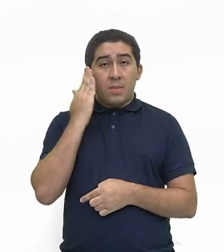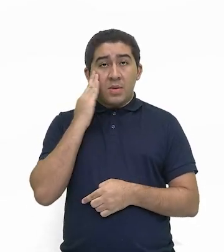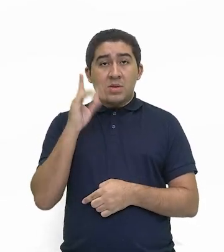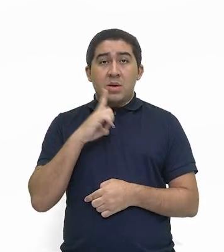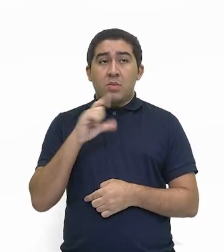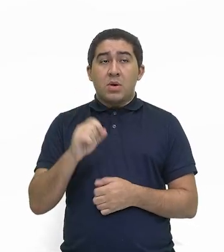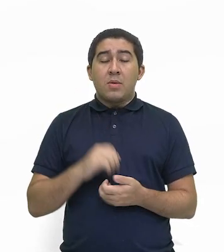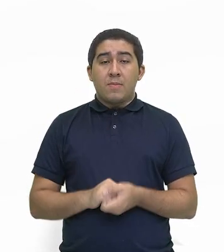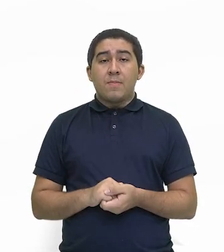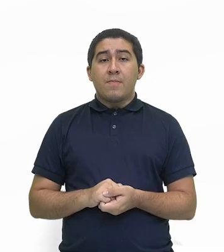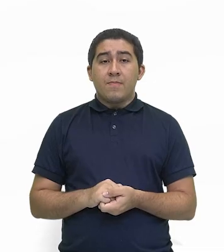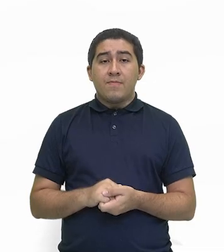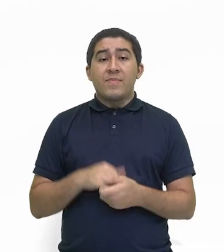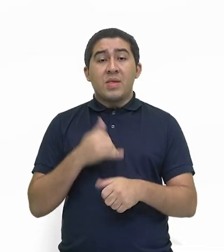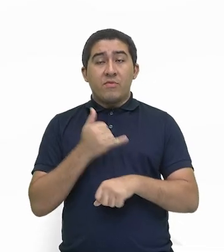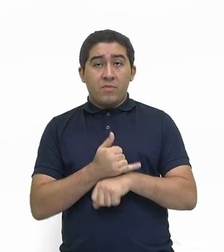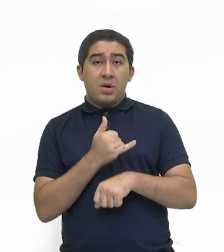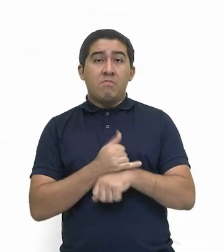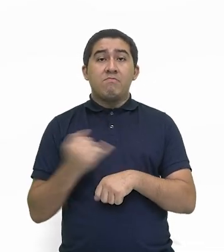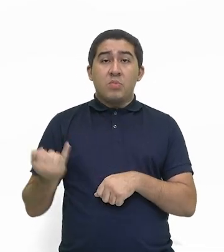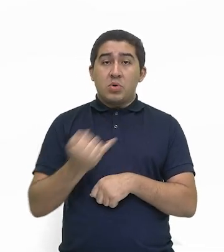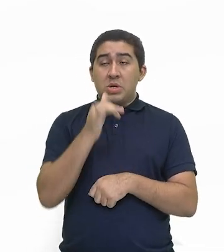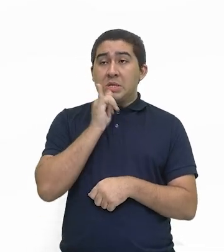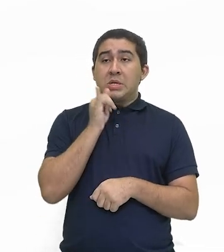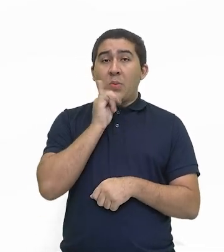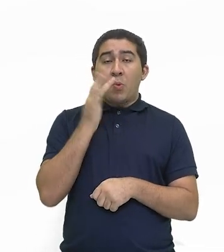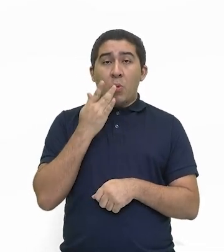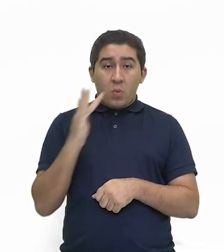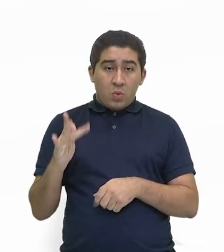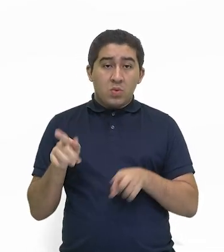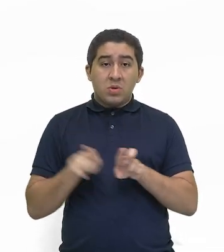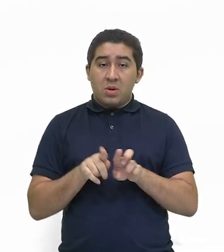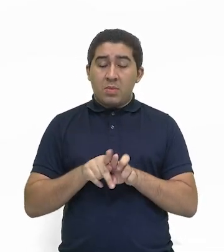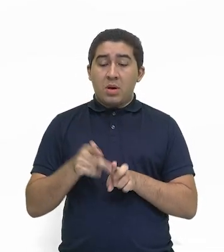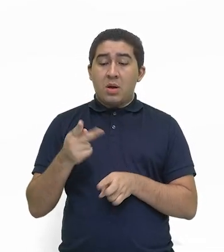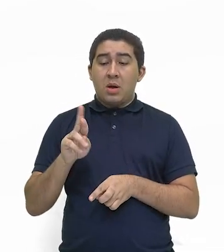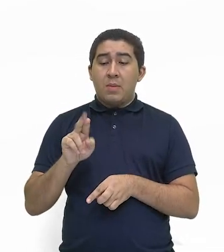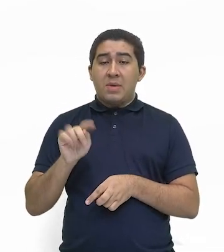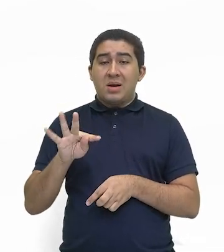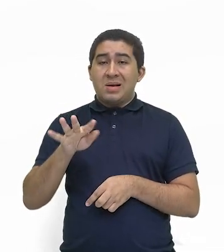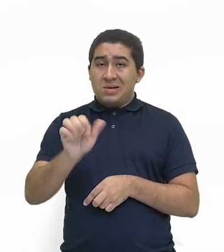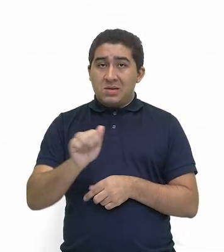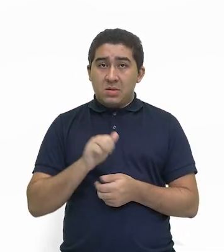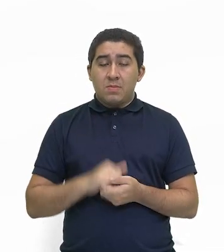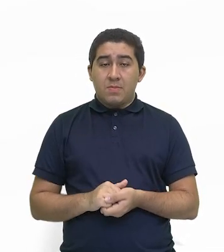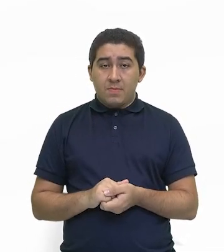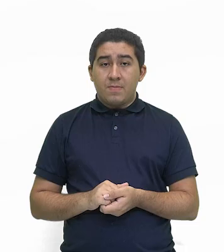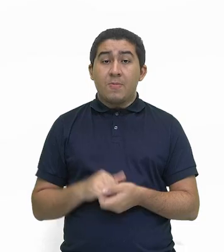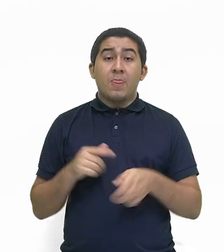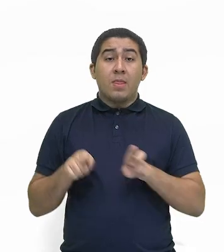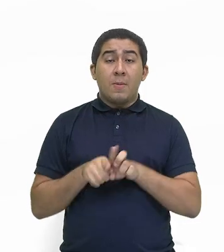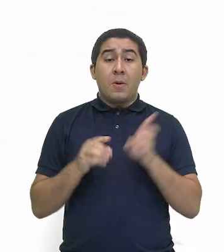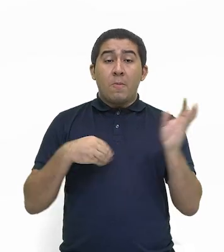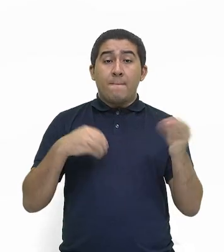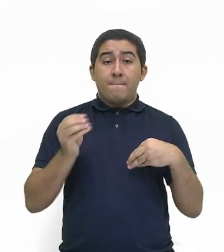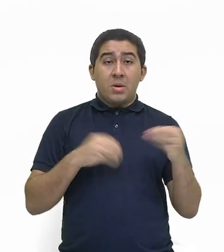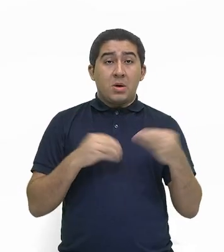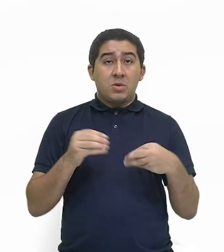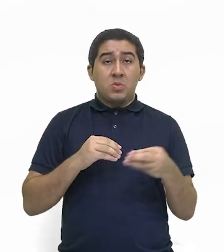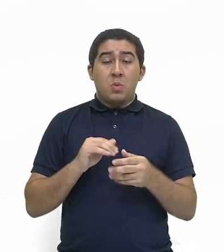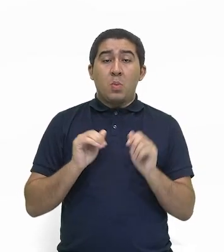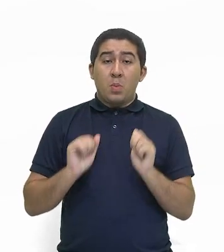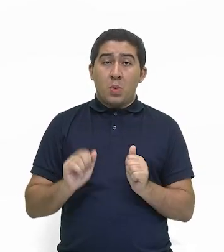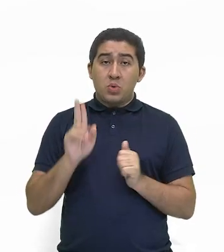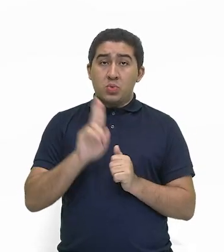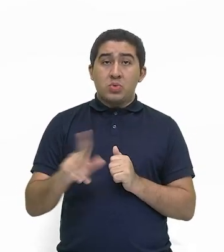metais preciosos, como o ouro e a prata? Então, existe... E além do plástico, que também ele pode